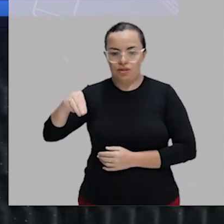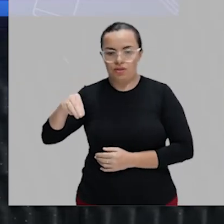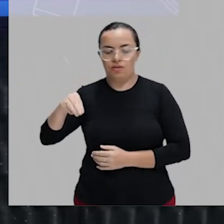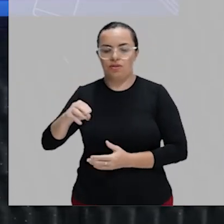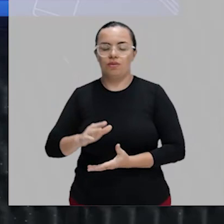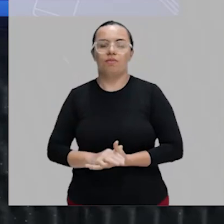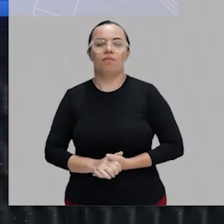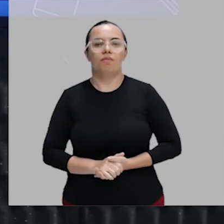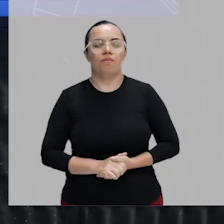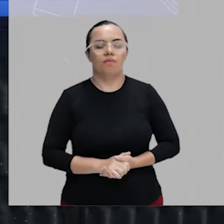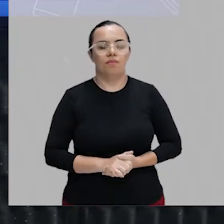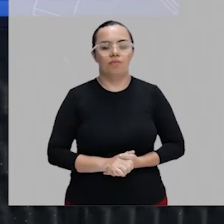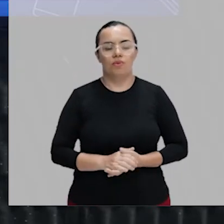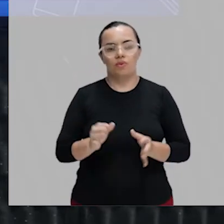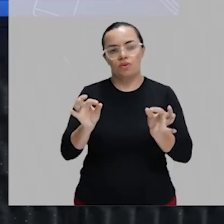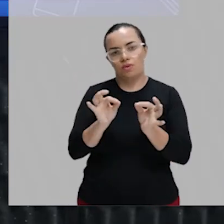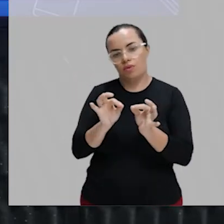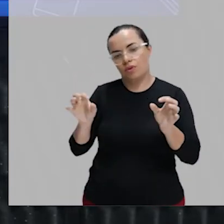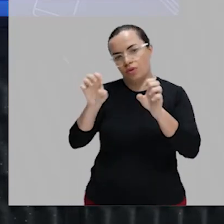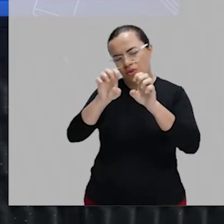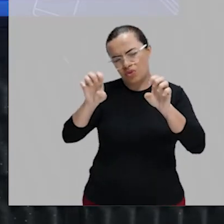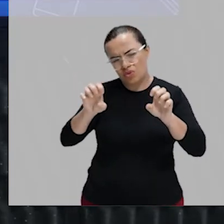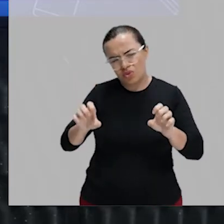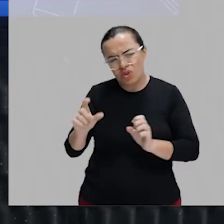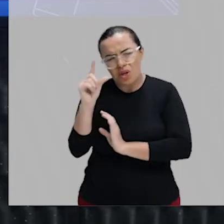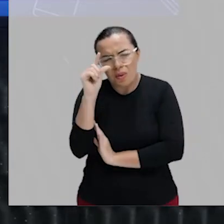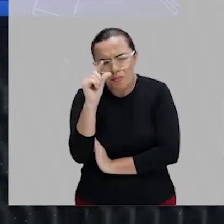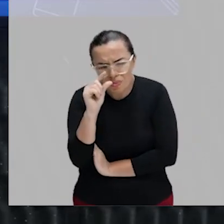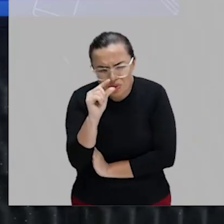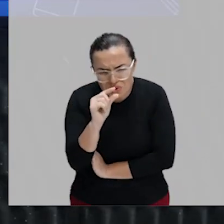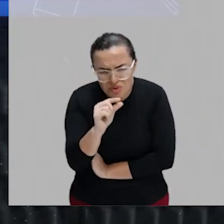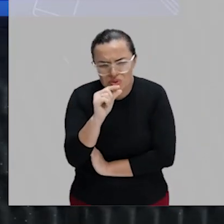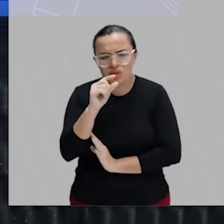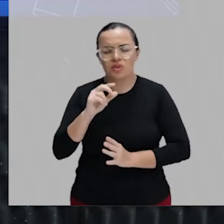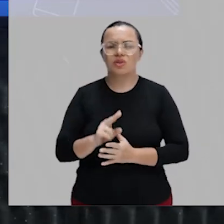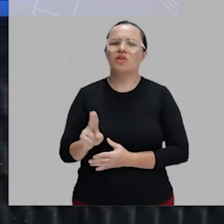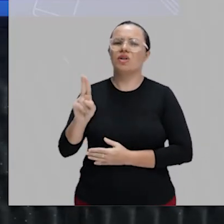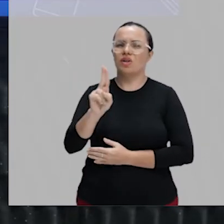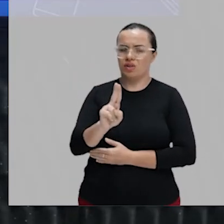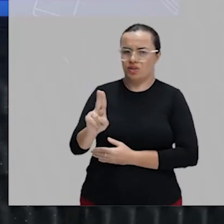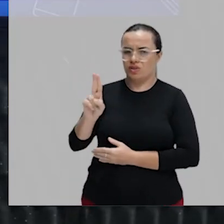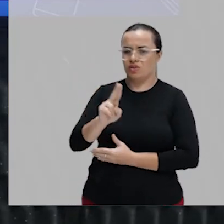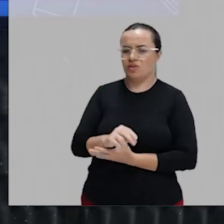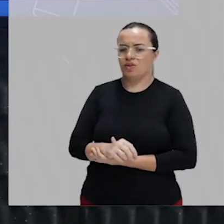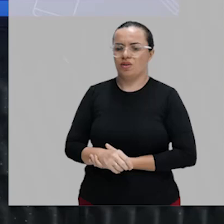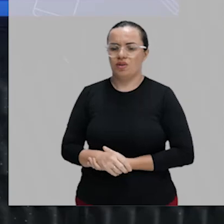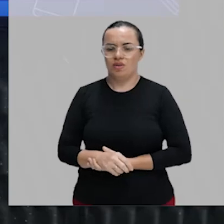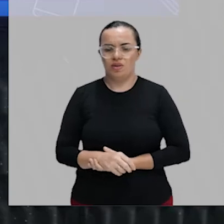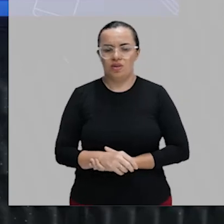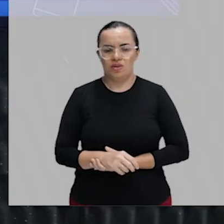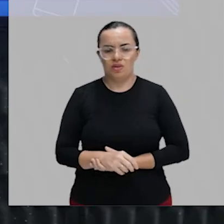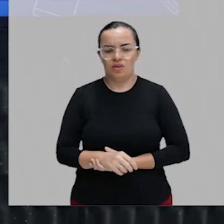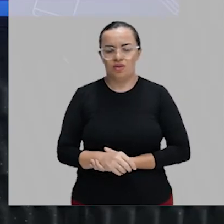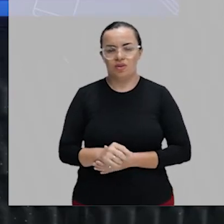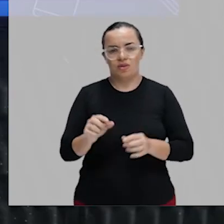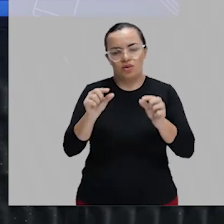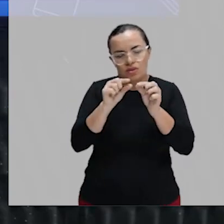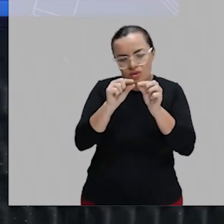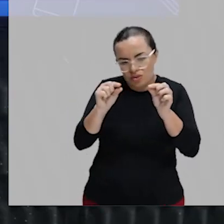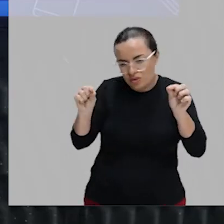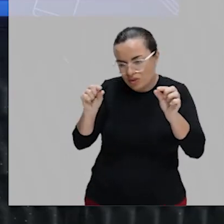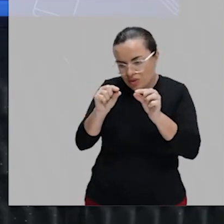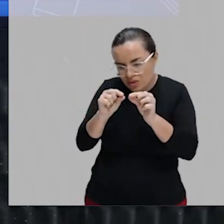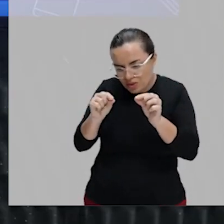que mede estruturas muito pequenas, tá? Então, são fios de espessura de 7 a 9